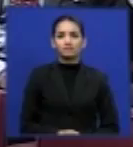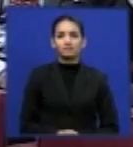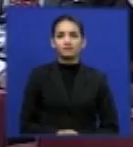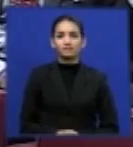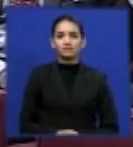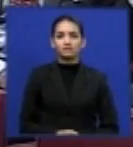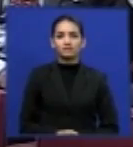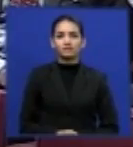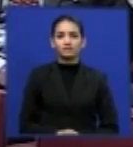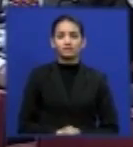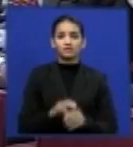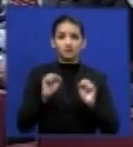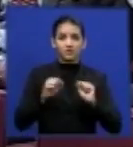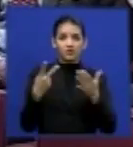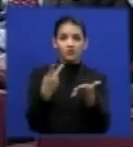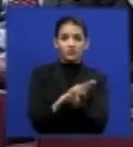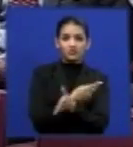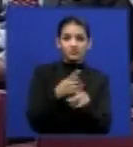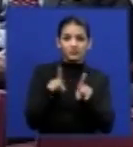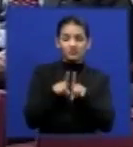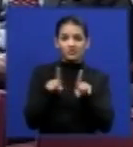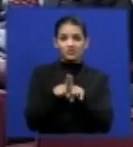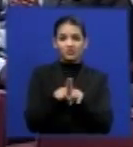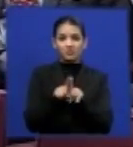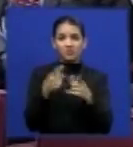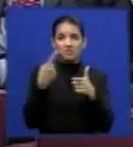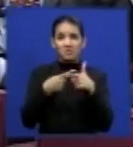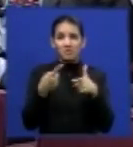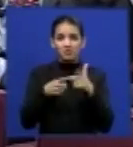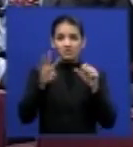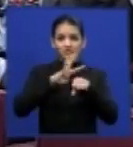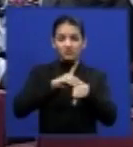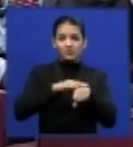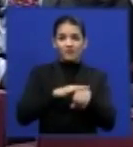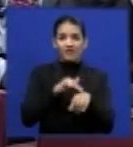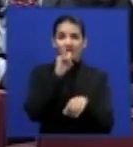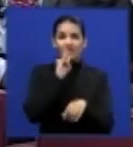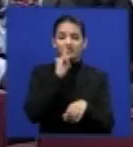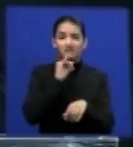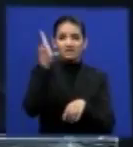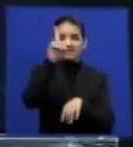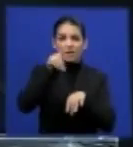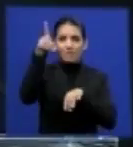Podem servir também de abrigos a vetores de doenças, como a dengue.